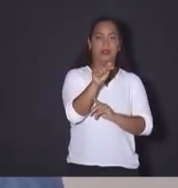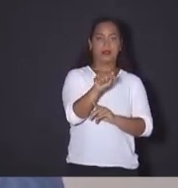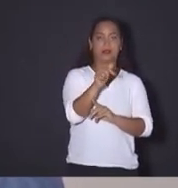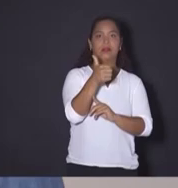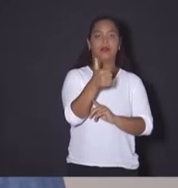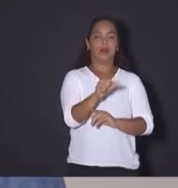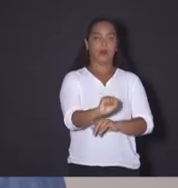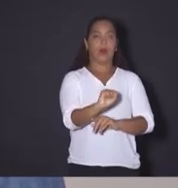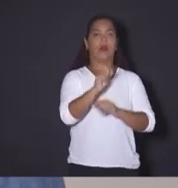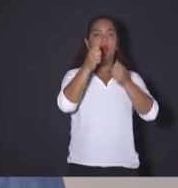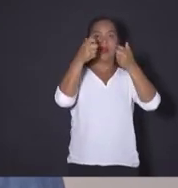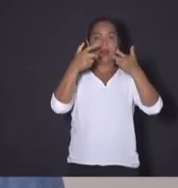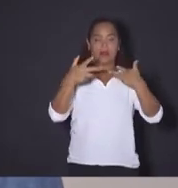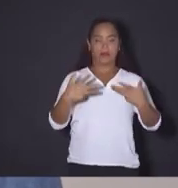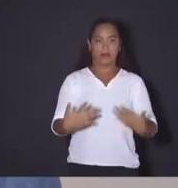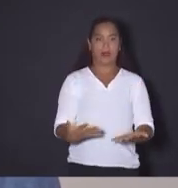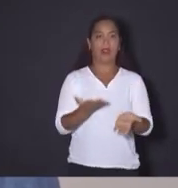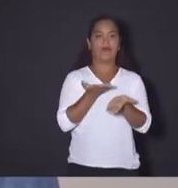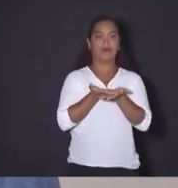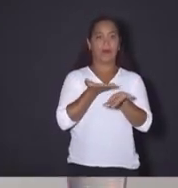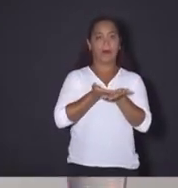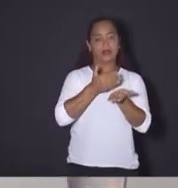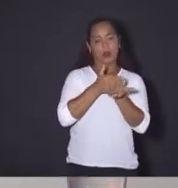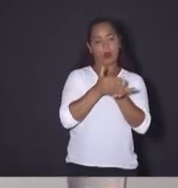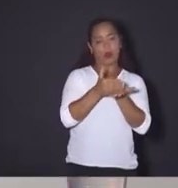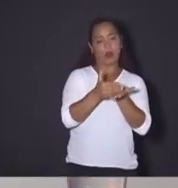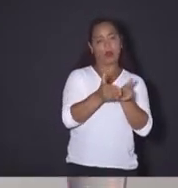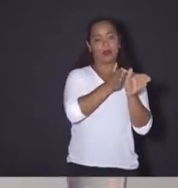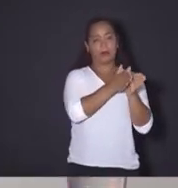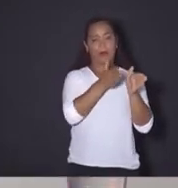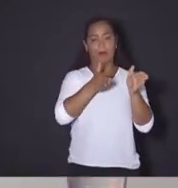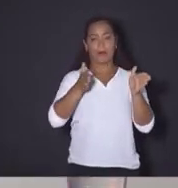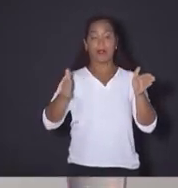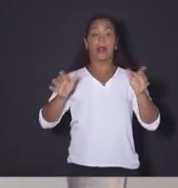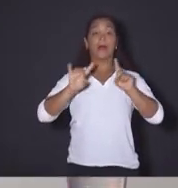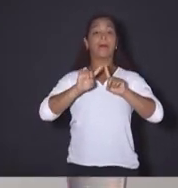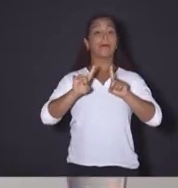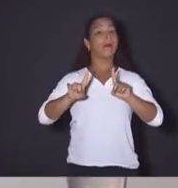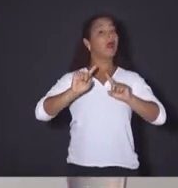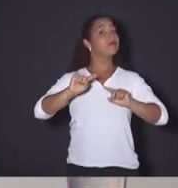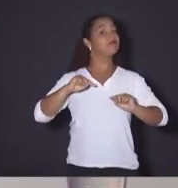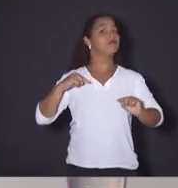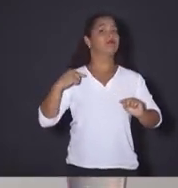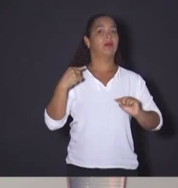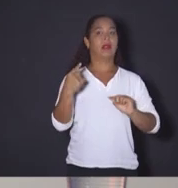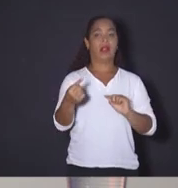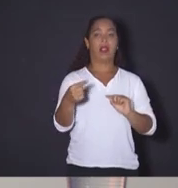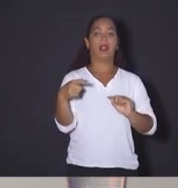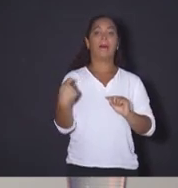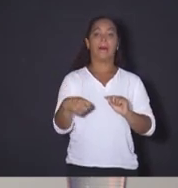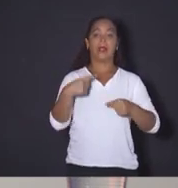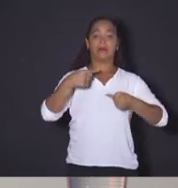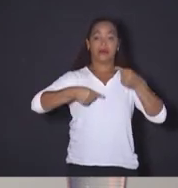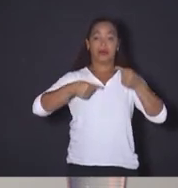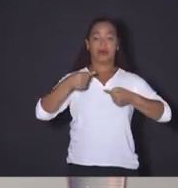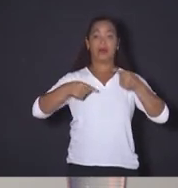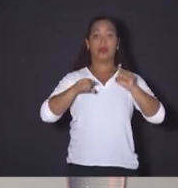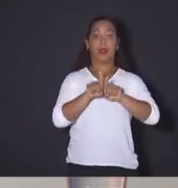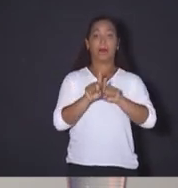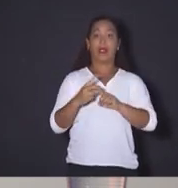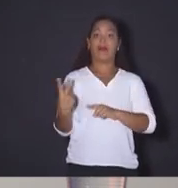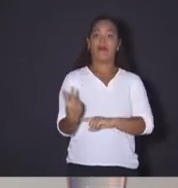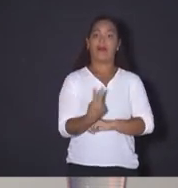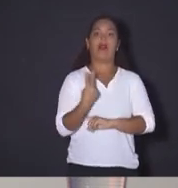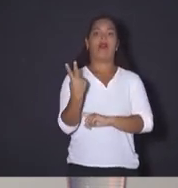inicial e continuada dos profissionais da educação mas vai um pouco além discutindo a valorização dos profissionais da educação